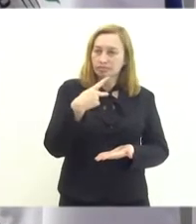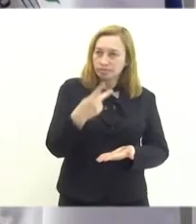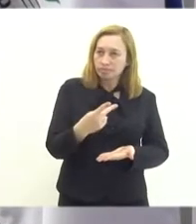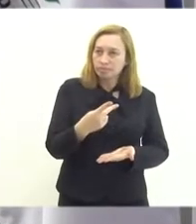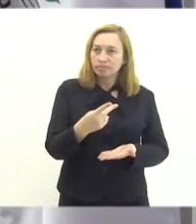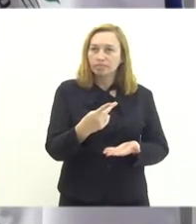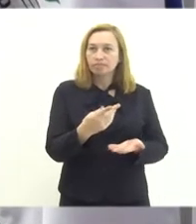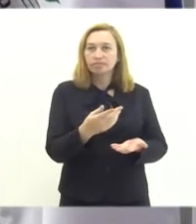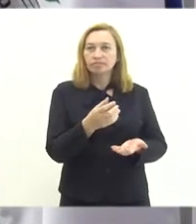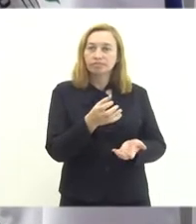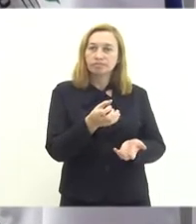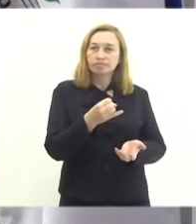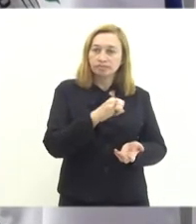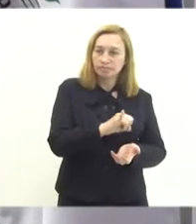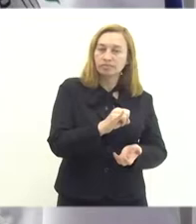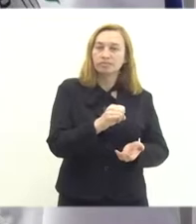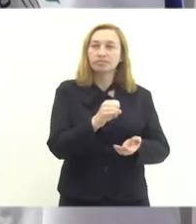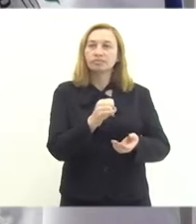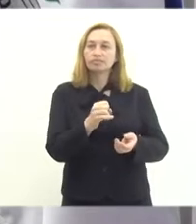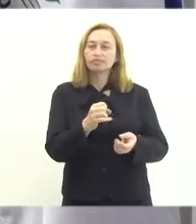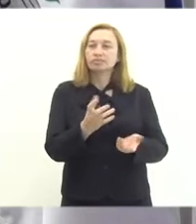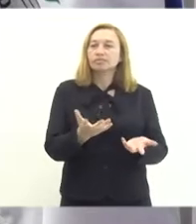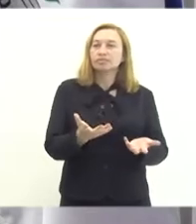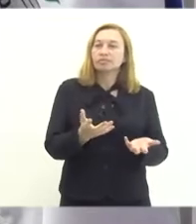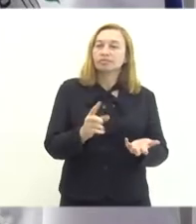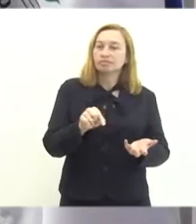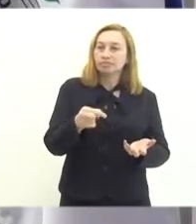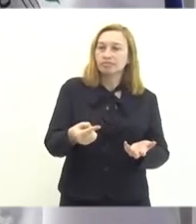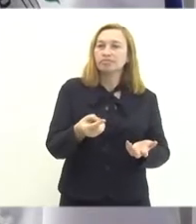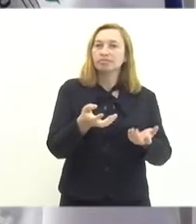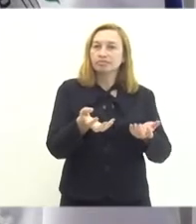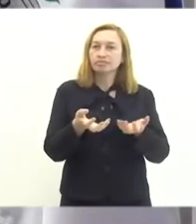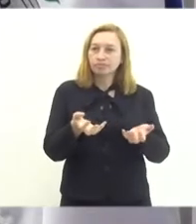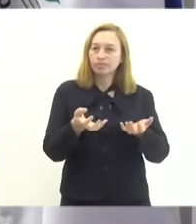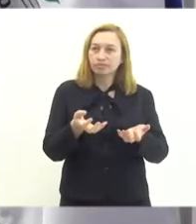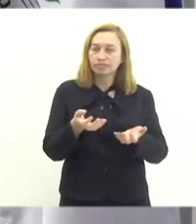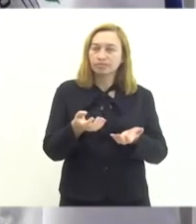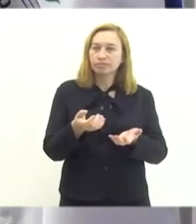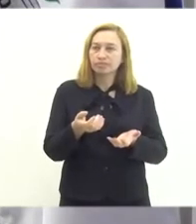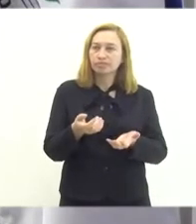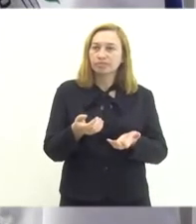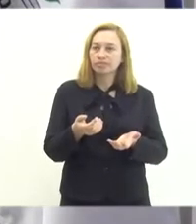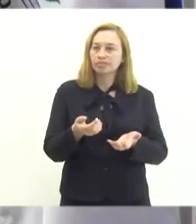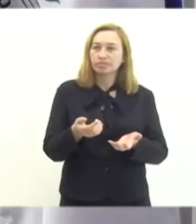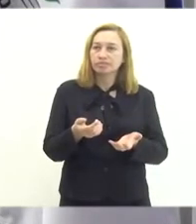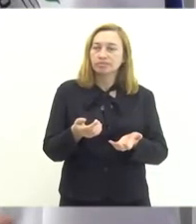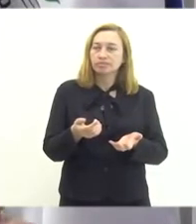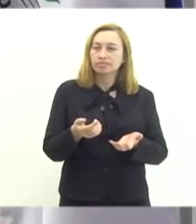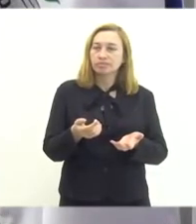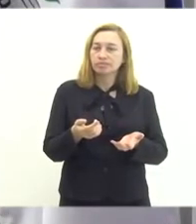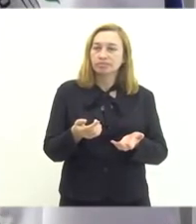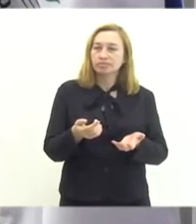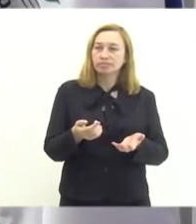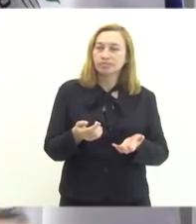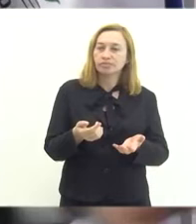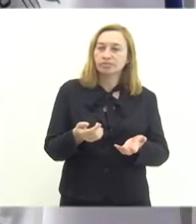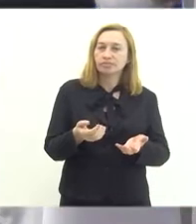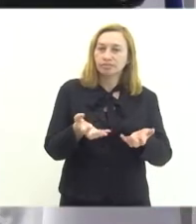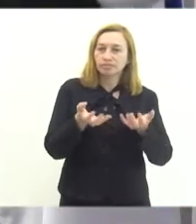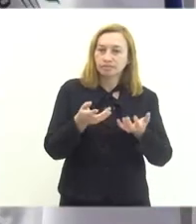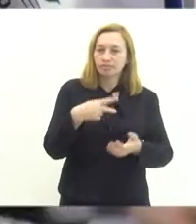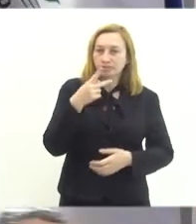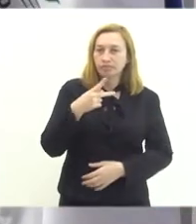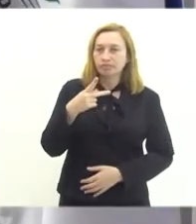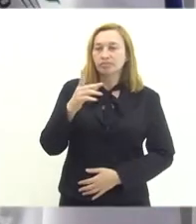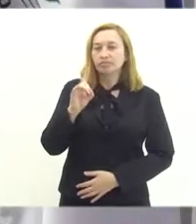fala caso queira no meio do caminho fazer a sinalização de usar fala se procura aqui